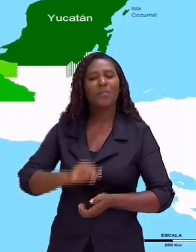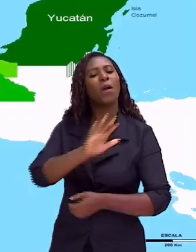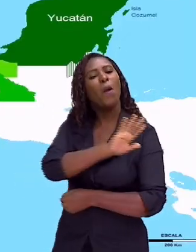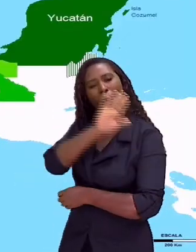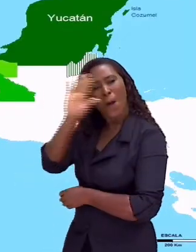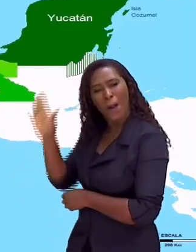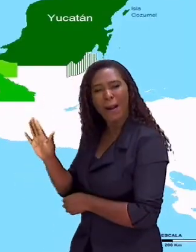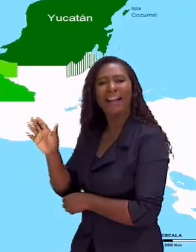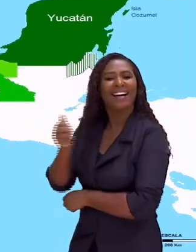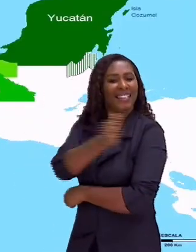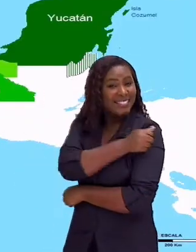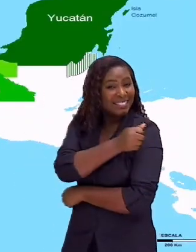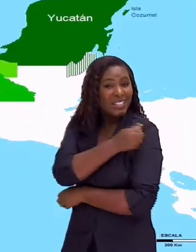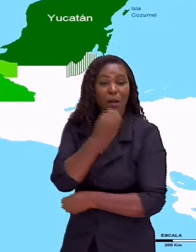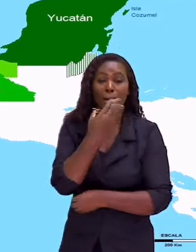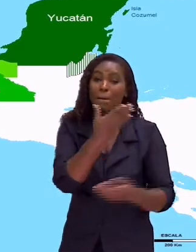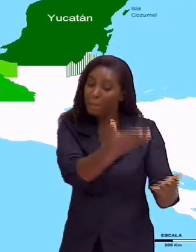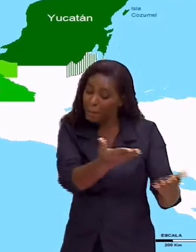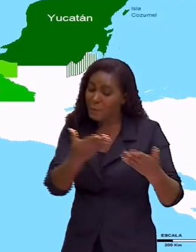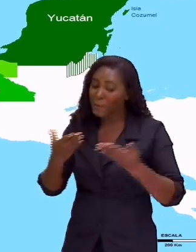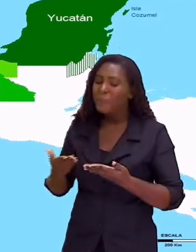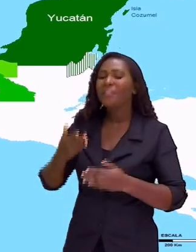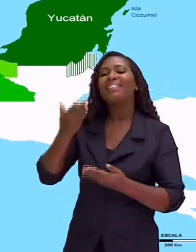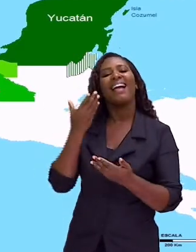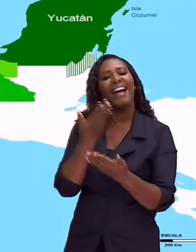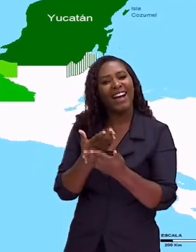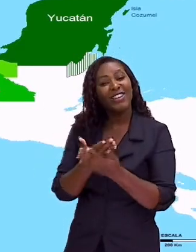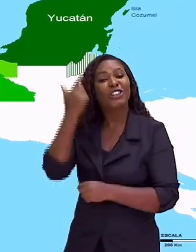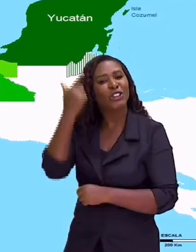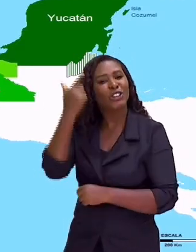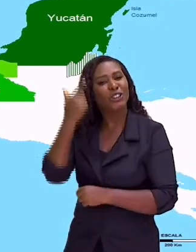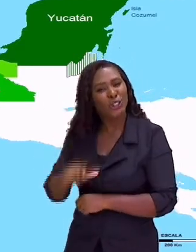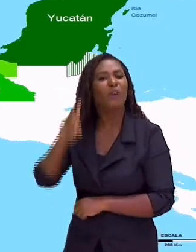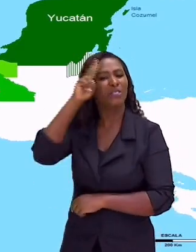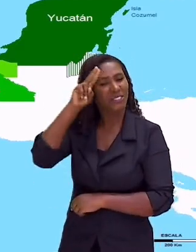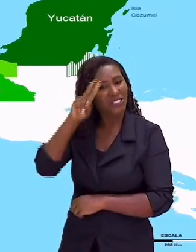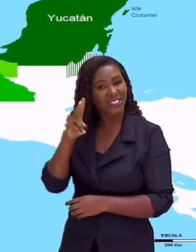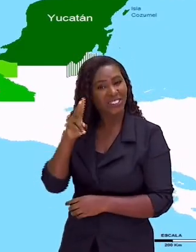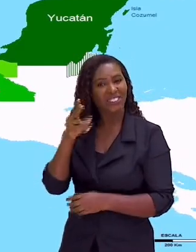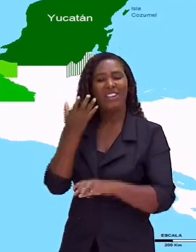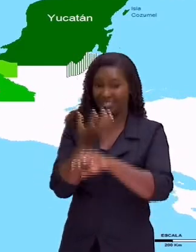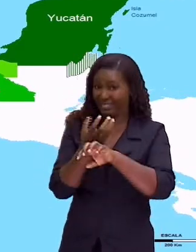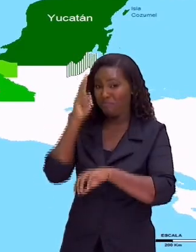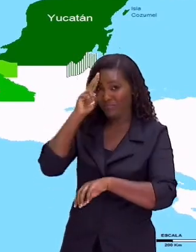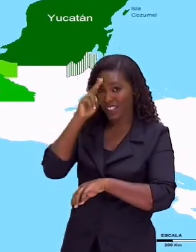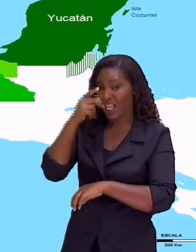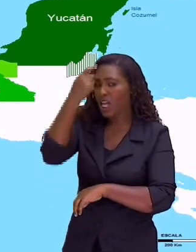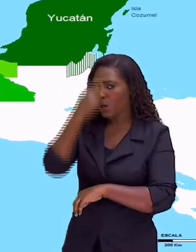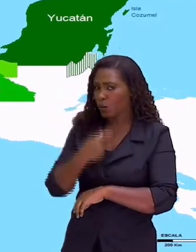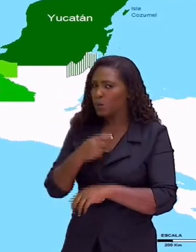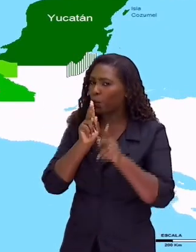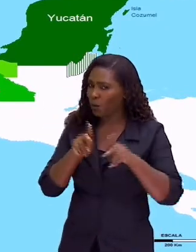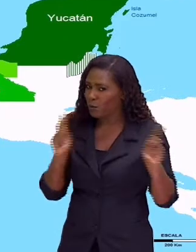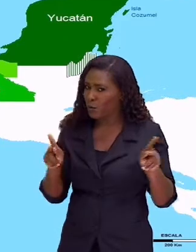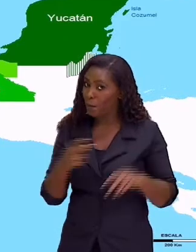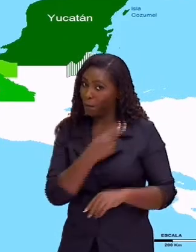Olá, estudantes! Bem-vindos a mais uma aula de História. Sou Jorge Juerto, seu professor.